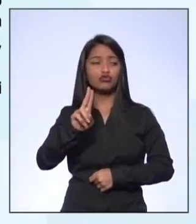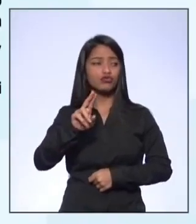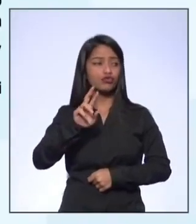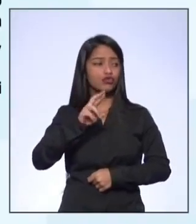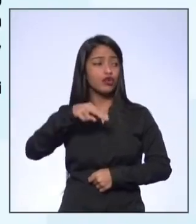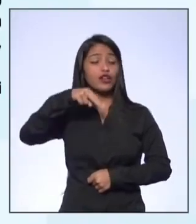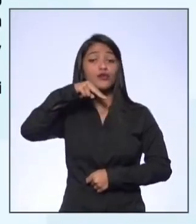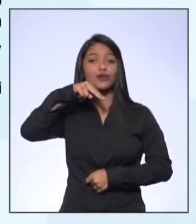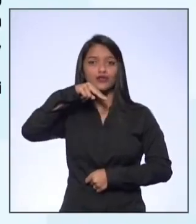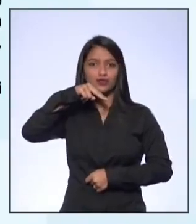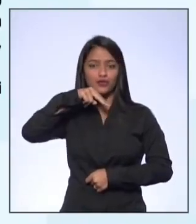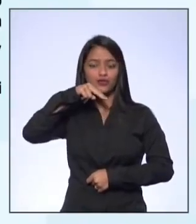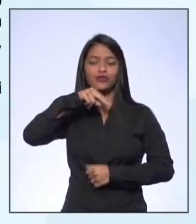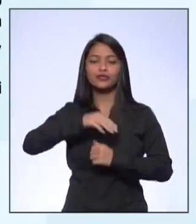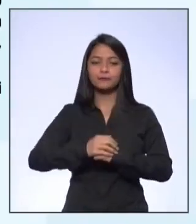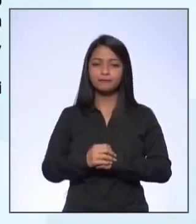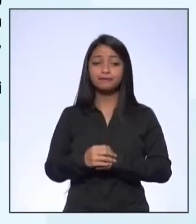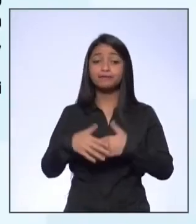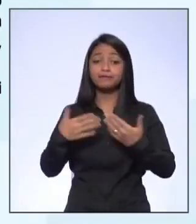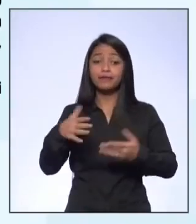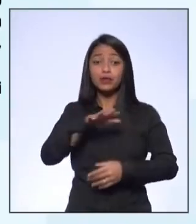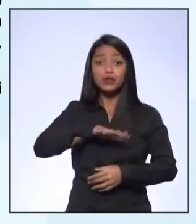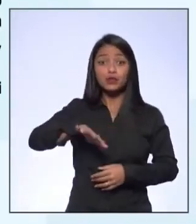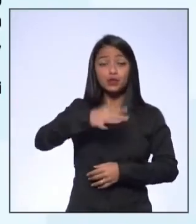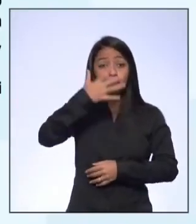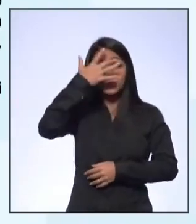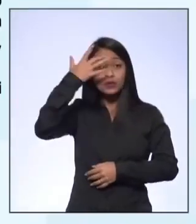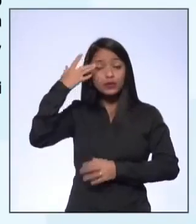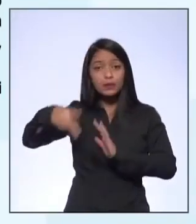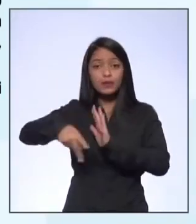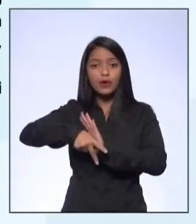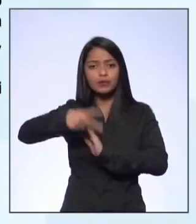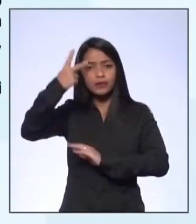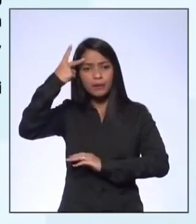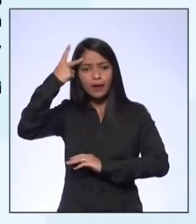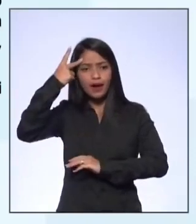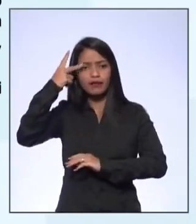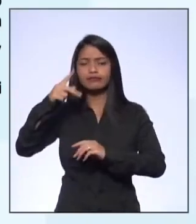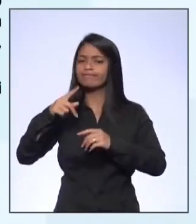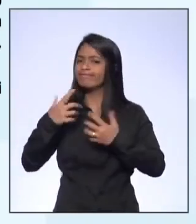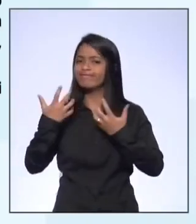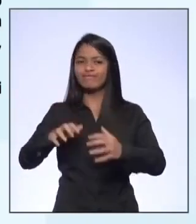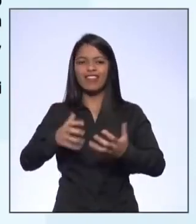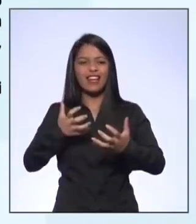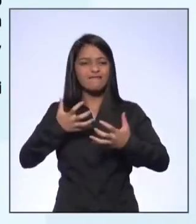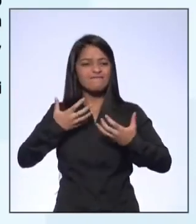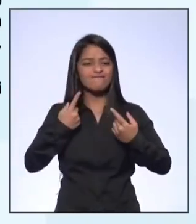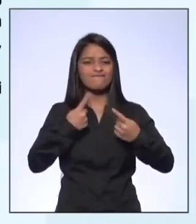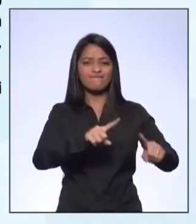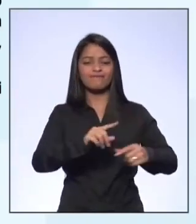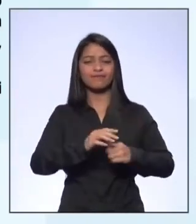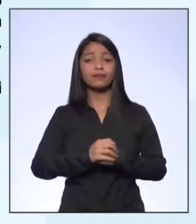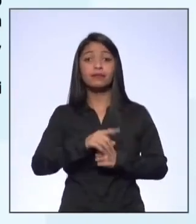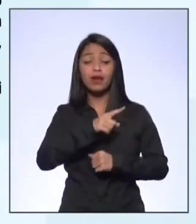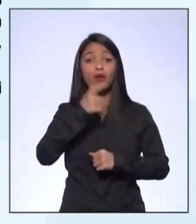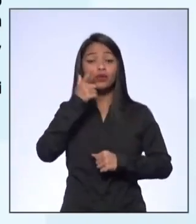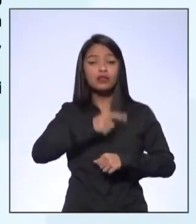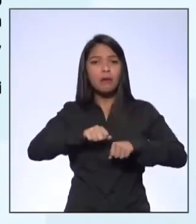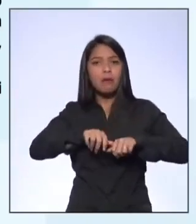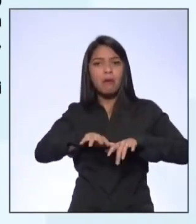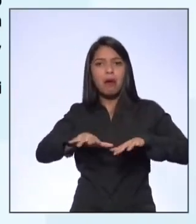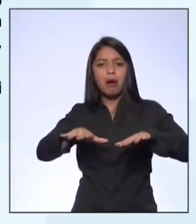Paulo e de São Vicente tentaram acabar com ela, mas esta expandiu-se com a entrada dos